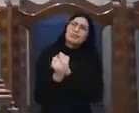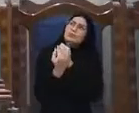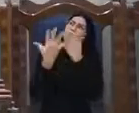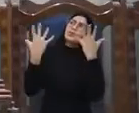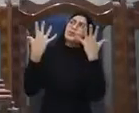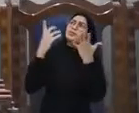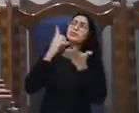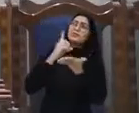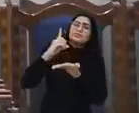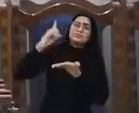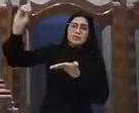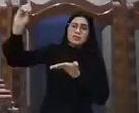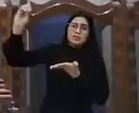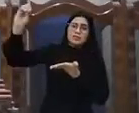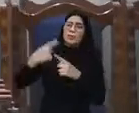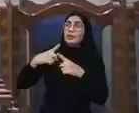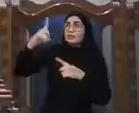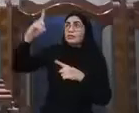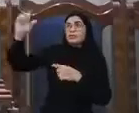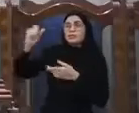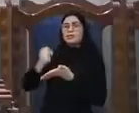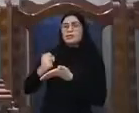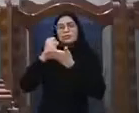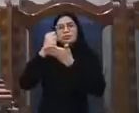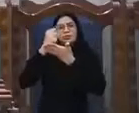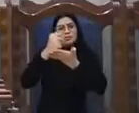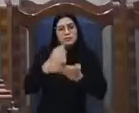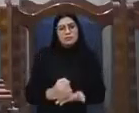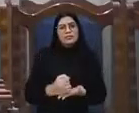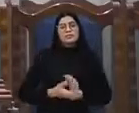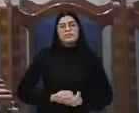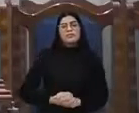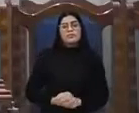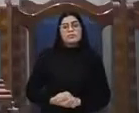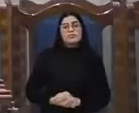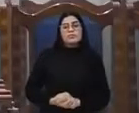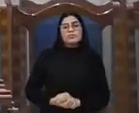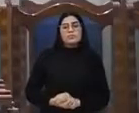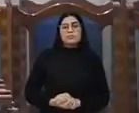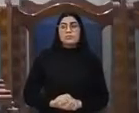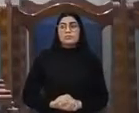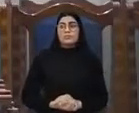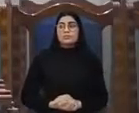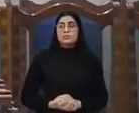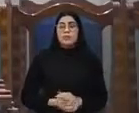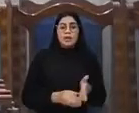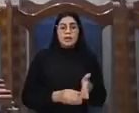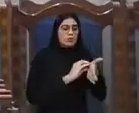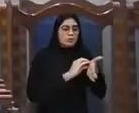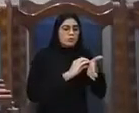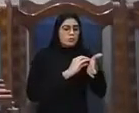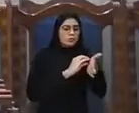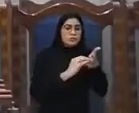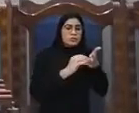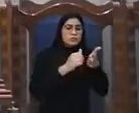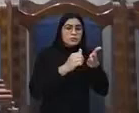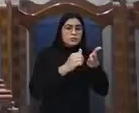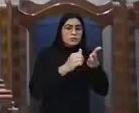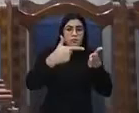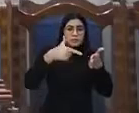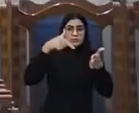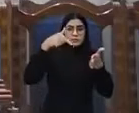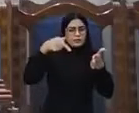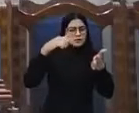este Deus. Ele é provedor. Aleluia! Ele é um Deus imanente. Olha o que diz o versículo 27.